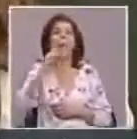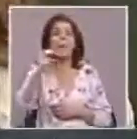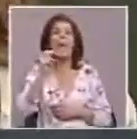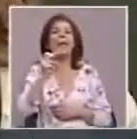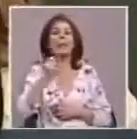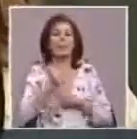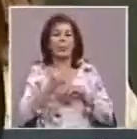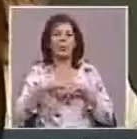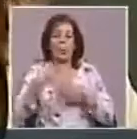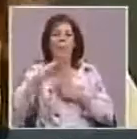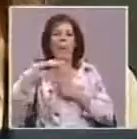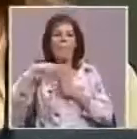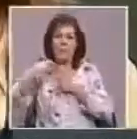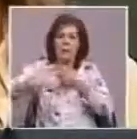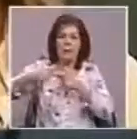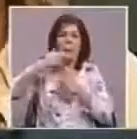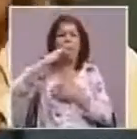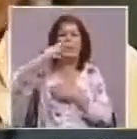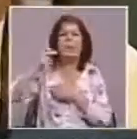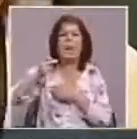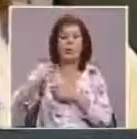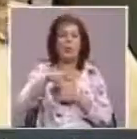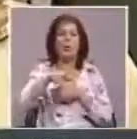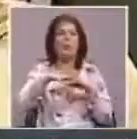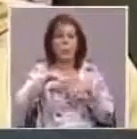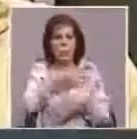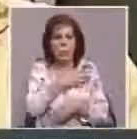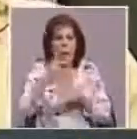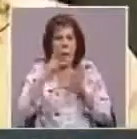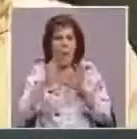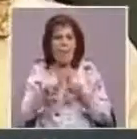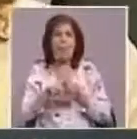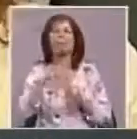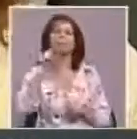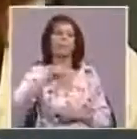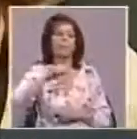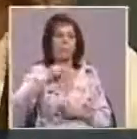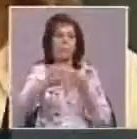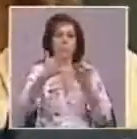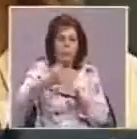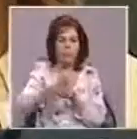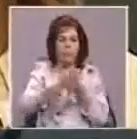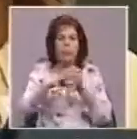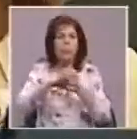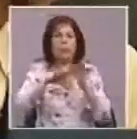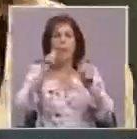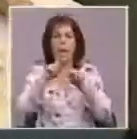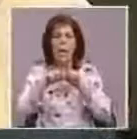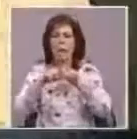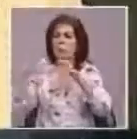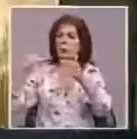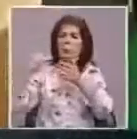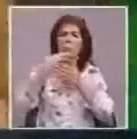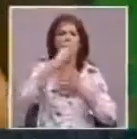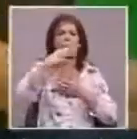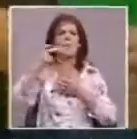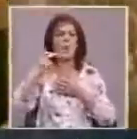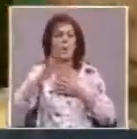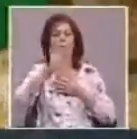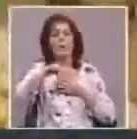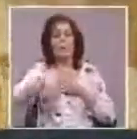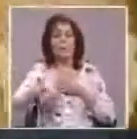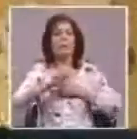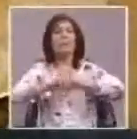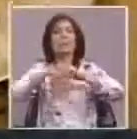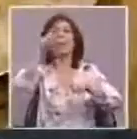têm mantido a tradição na forma de fabrico? Exatamente. Nós tentamos conciliar, é claro, as tecnologias,